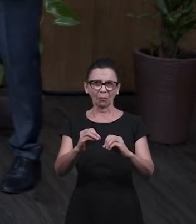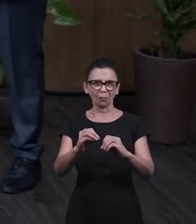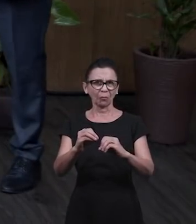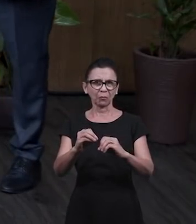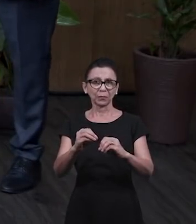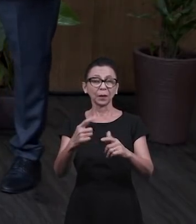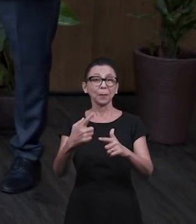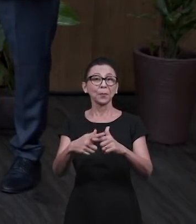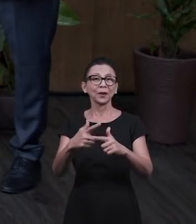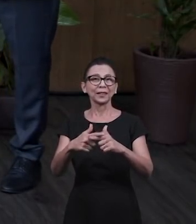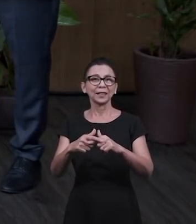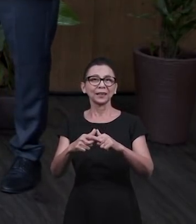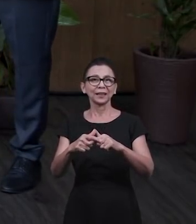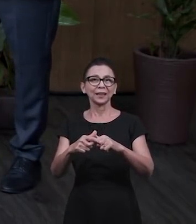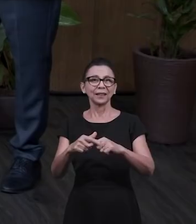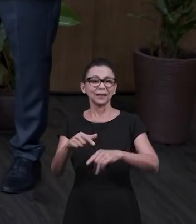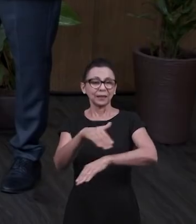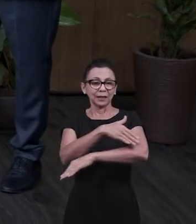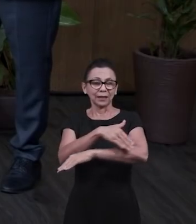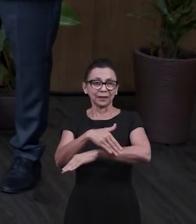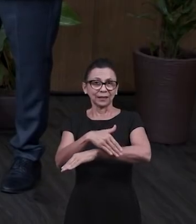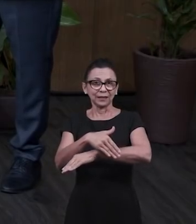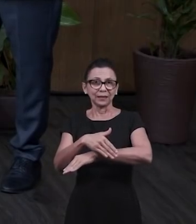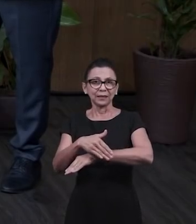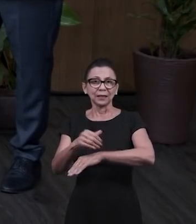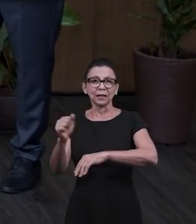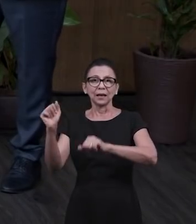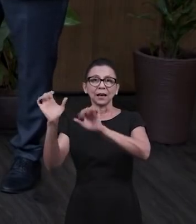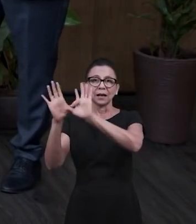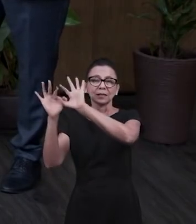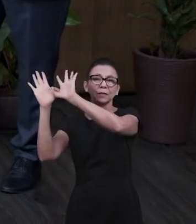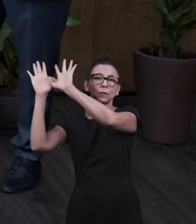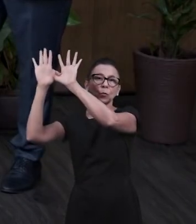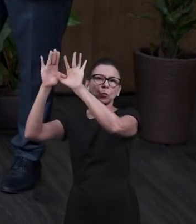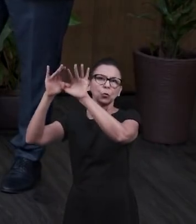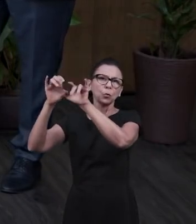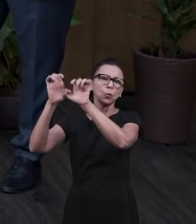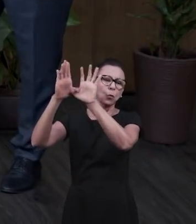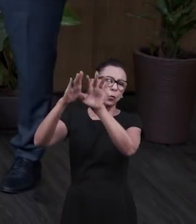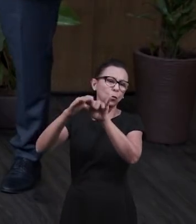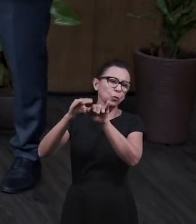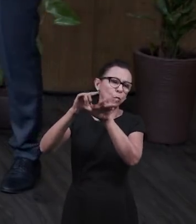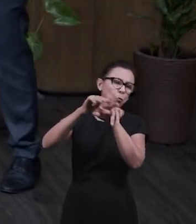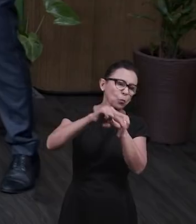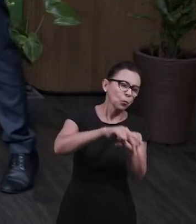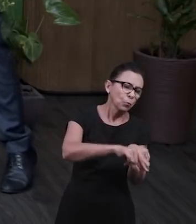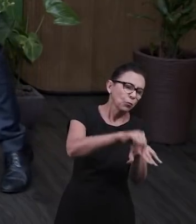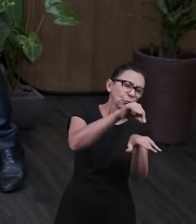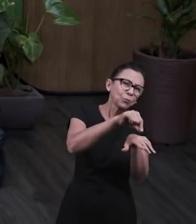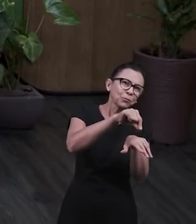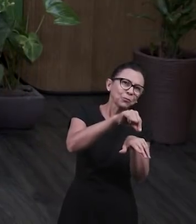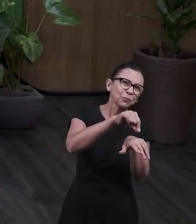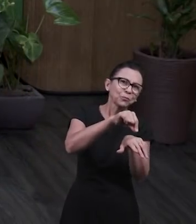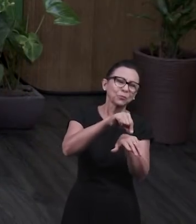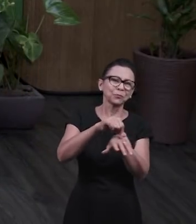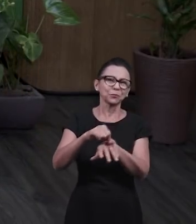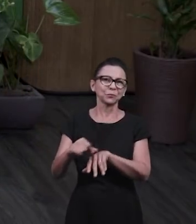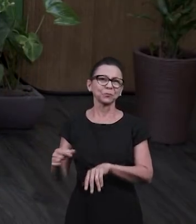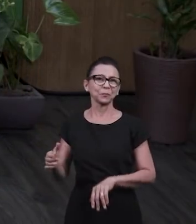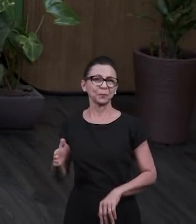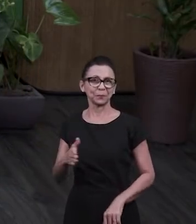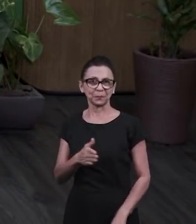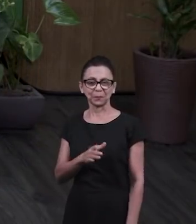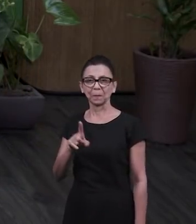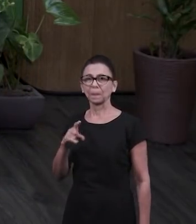aves vieram e a comeram. Como está aqui no texto bíblico. Certa feita, é importante